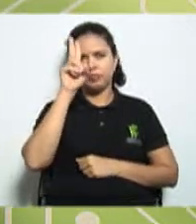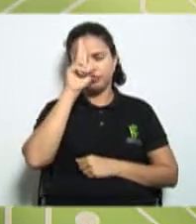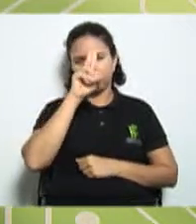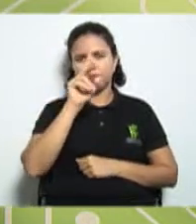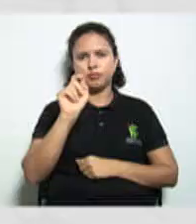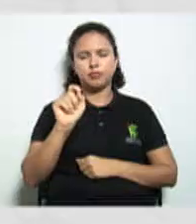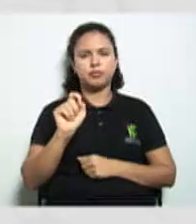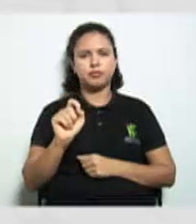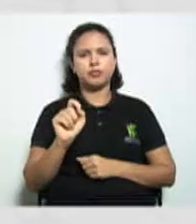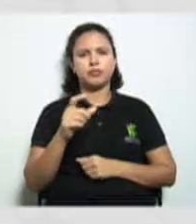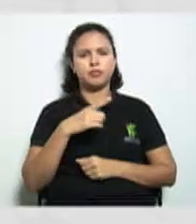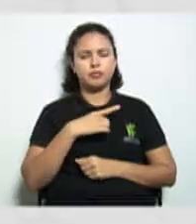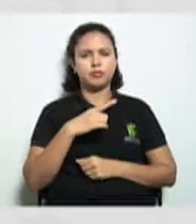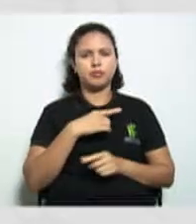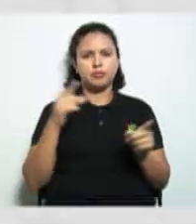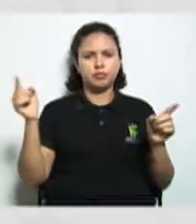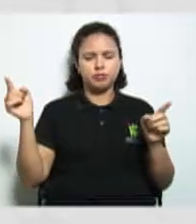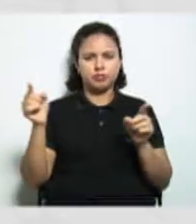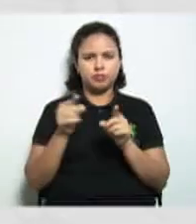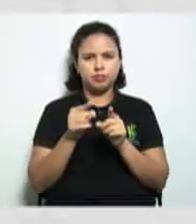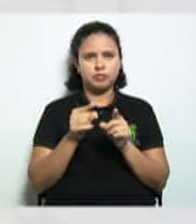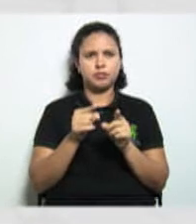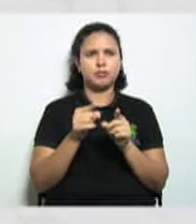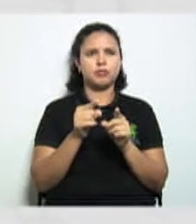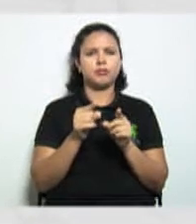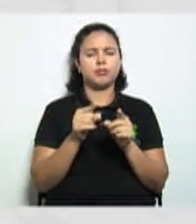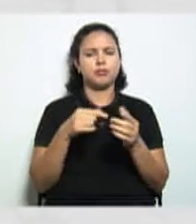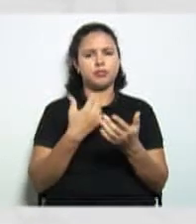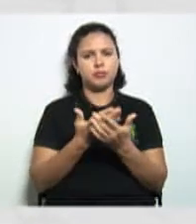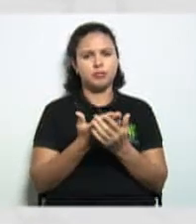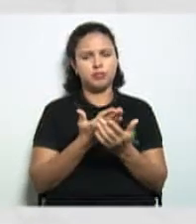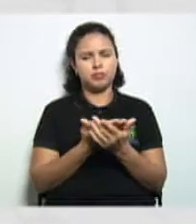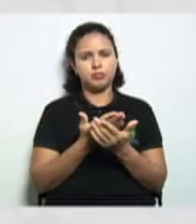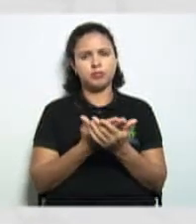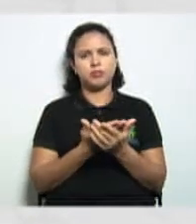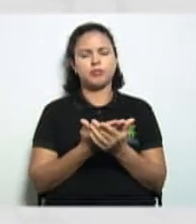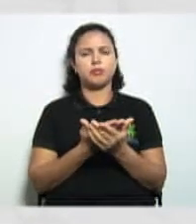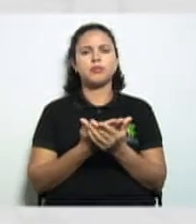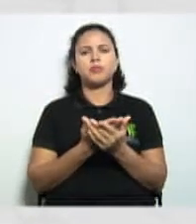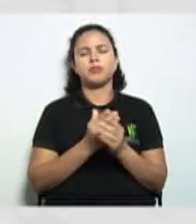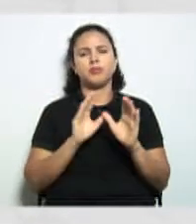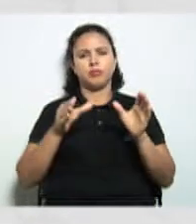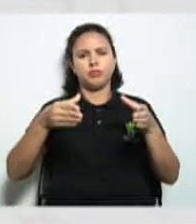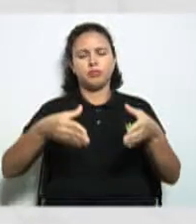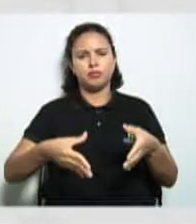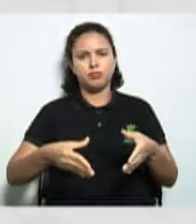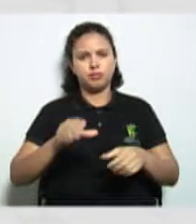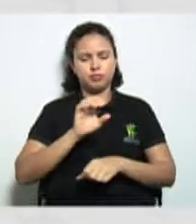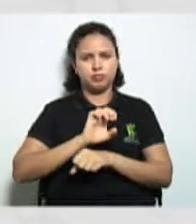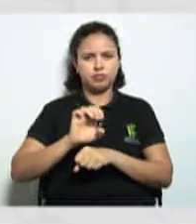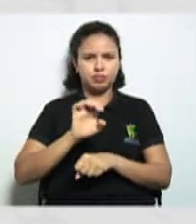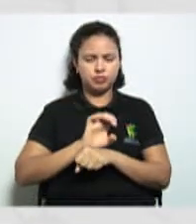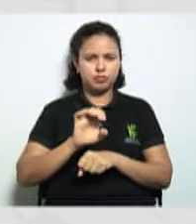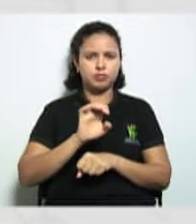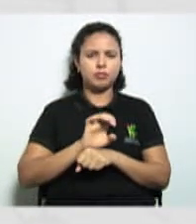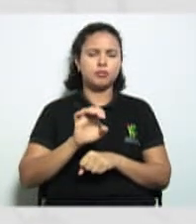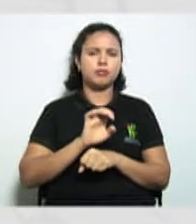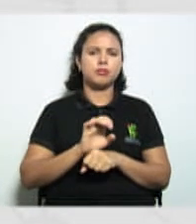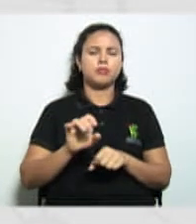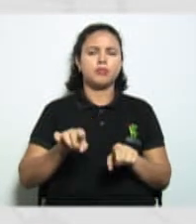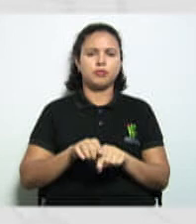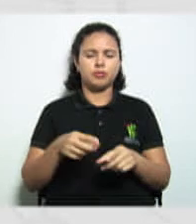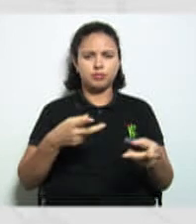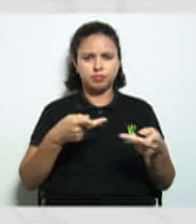agora vocês têm aí o resumo da aula, que nós vimos especificamente estágio, né, e projeto